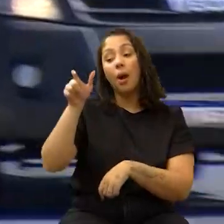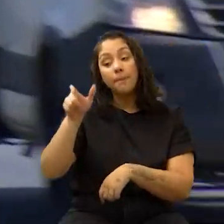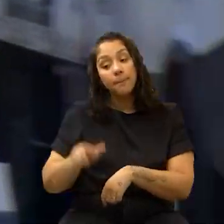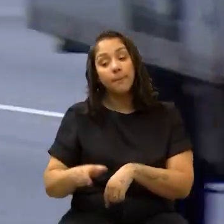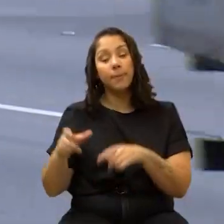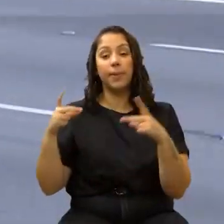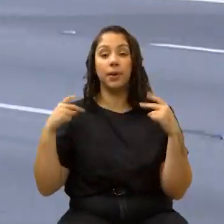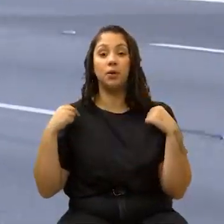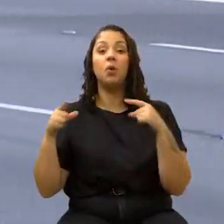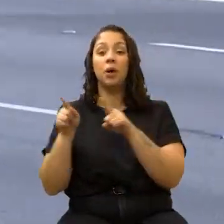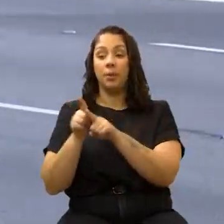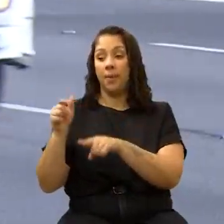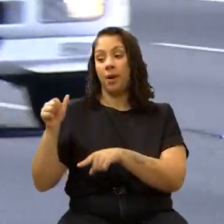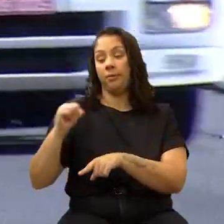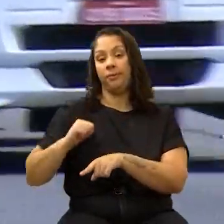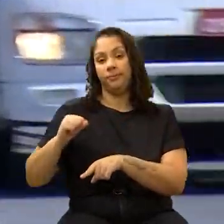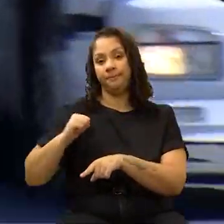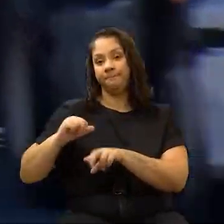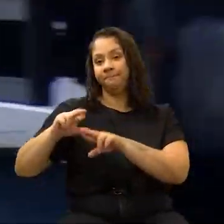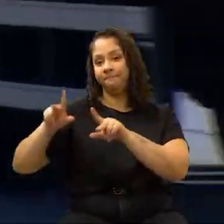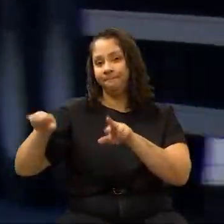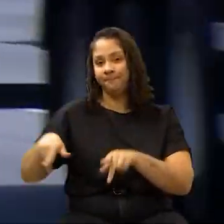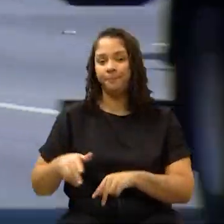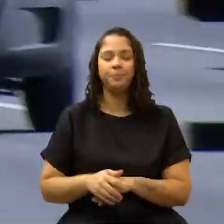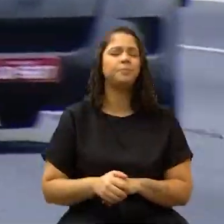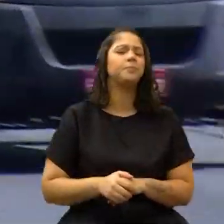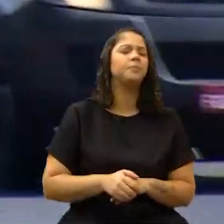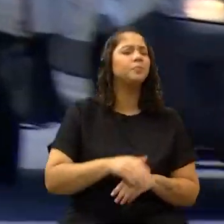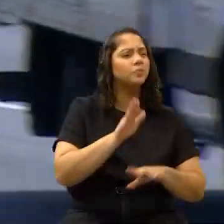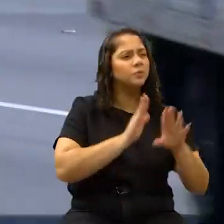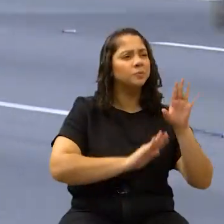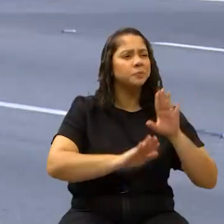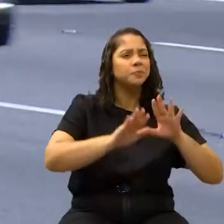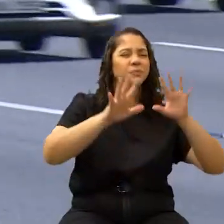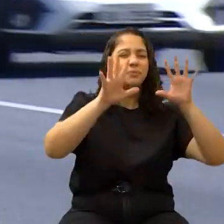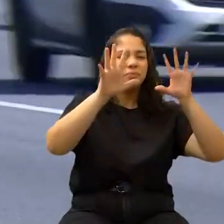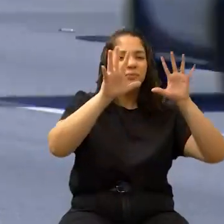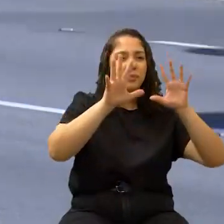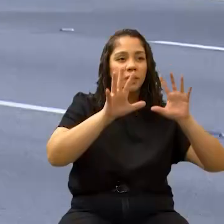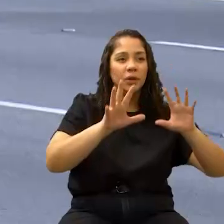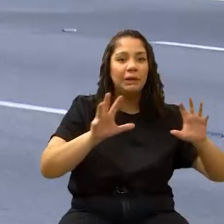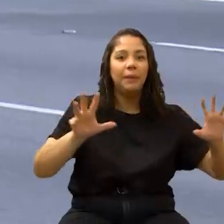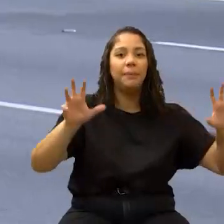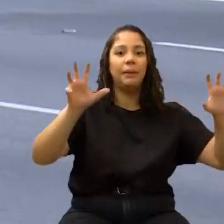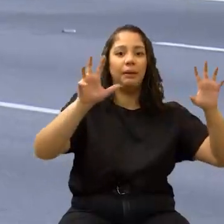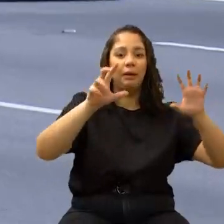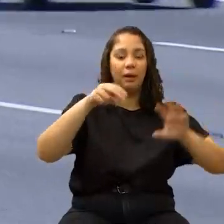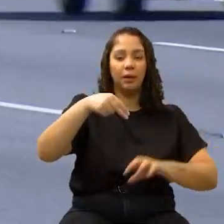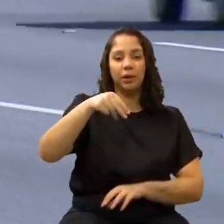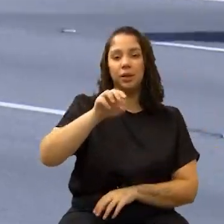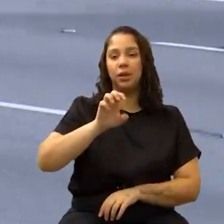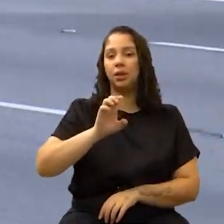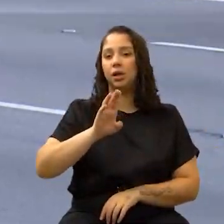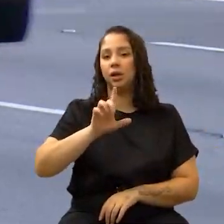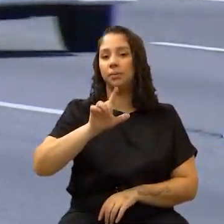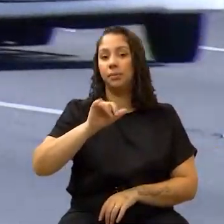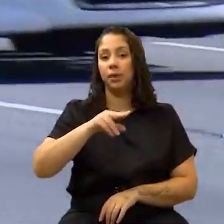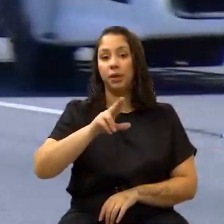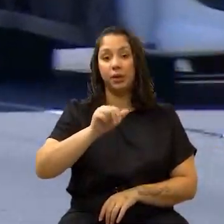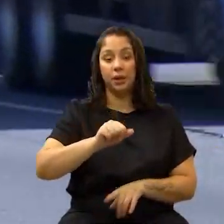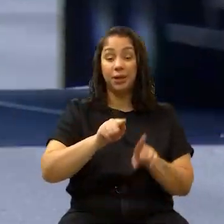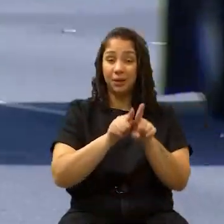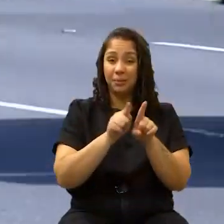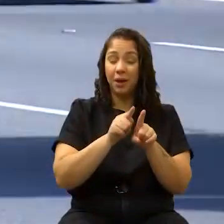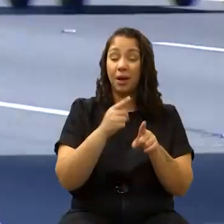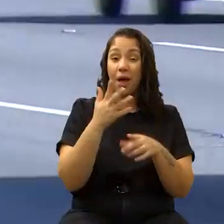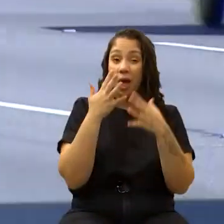o condutor e com a sua bagagem. Cuidado com a neblina também, não é? A previsão não é de chuva, né, Tenente, nesse feriado, né? Mas é